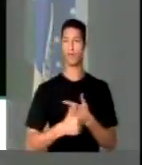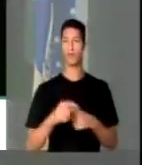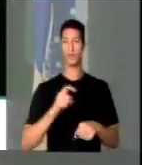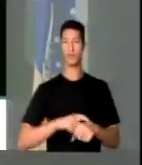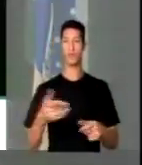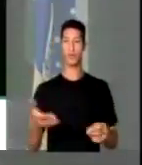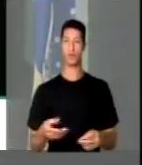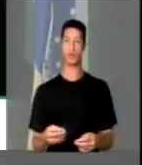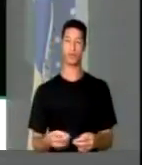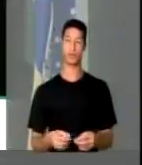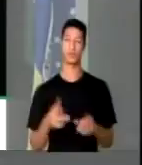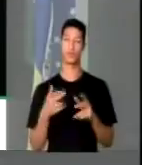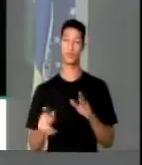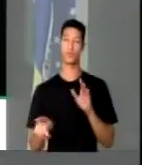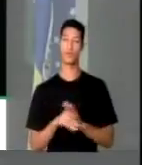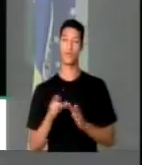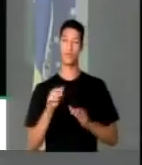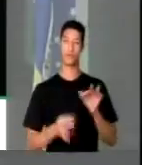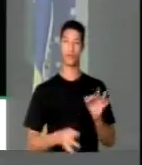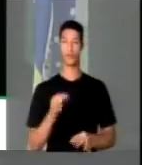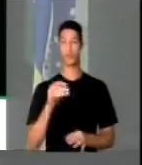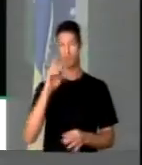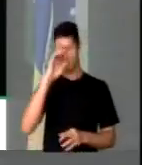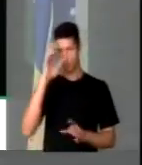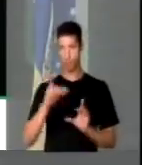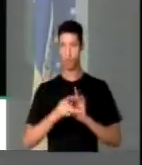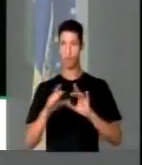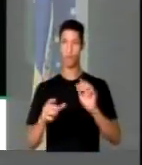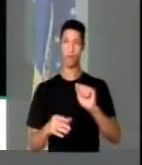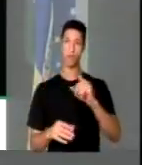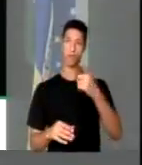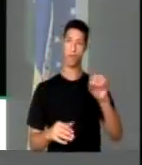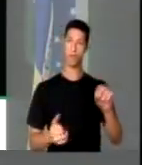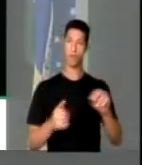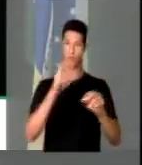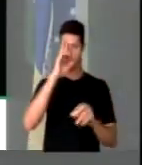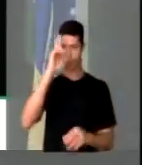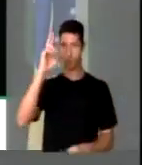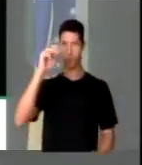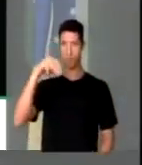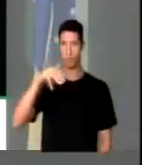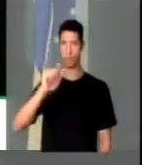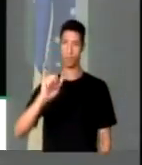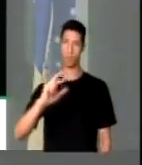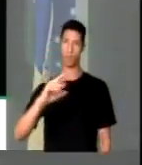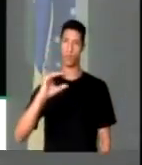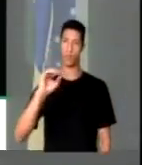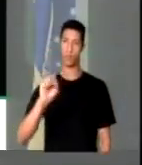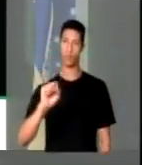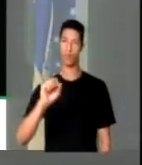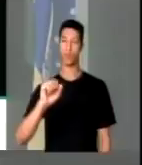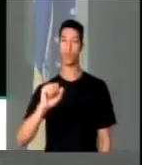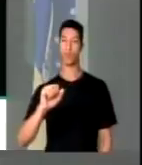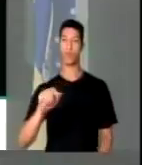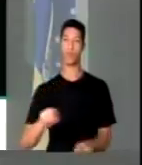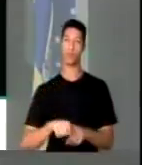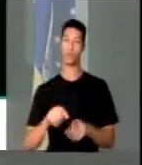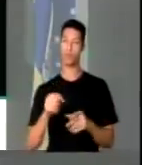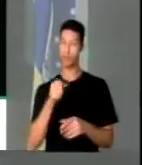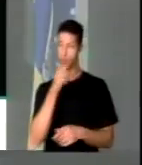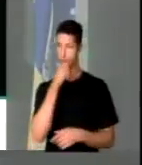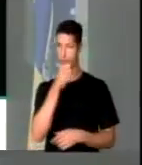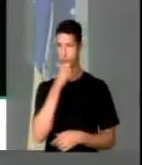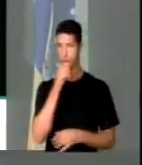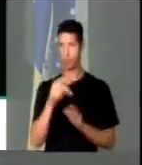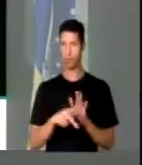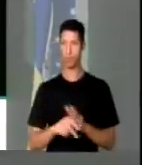nesse caso. O próprio juiz que autorizou a ação, o senhor Marcos Josegrey, deu entrevista